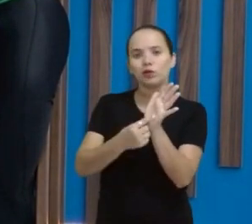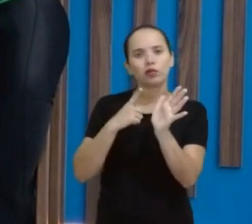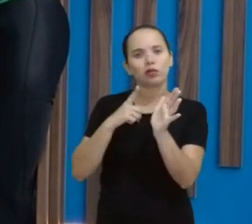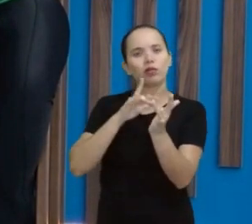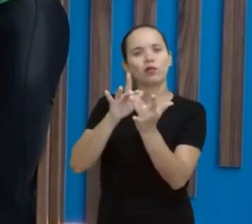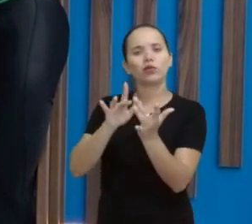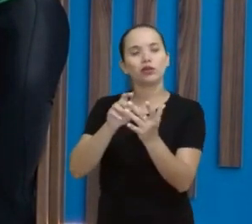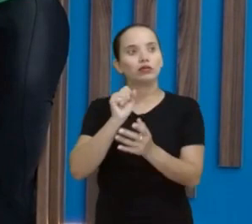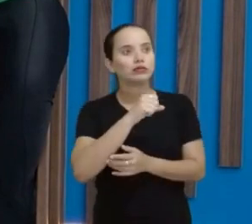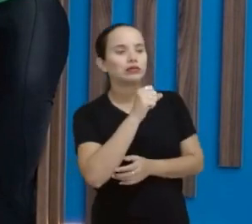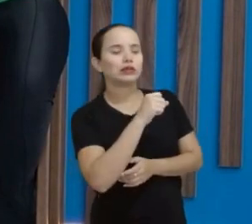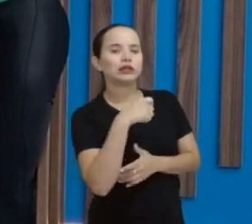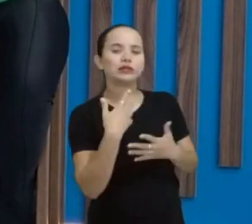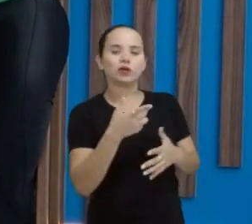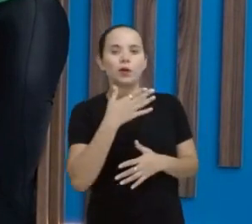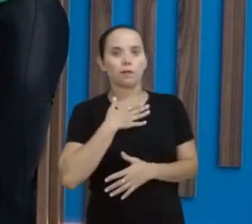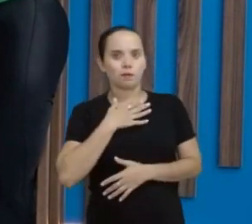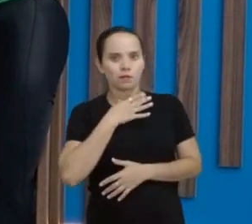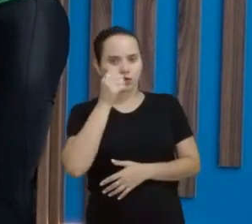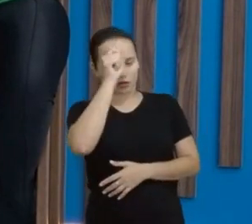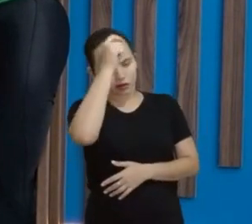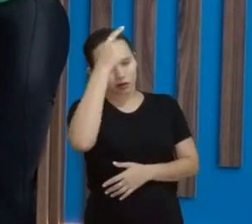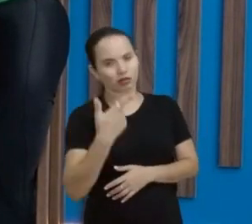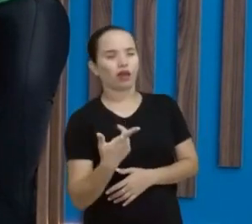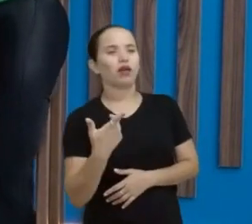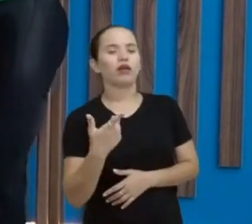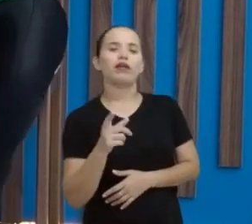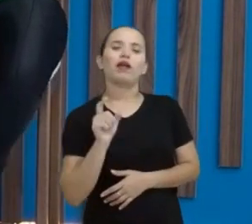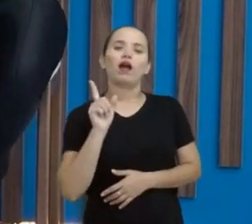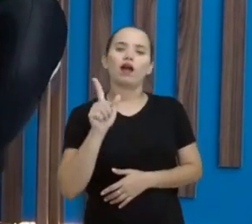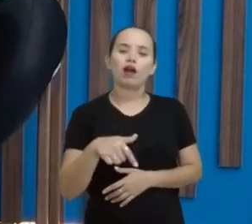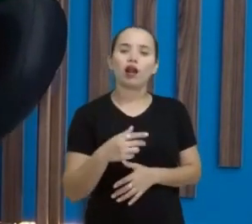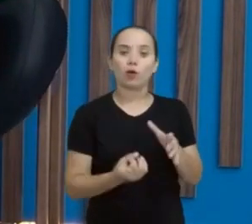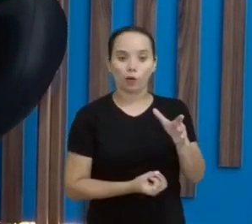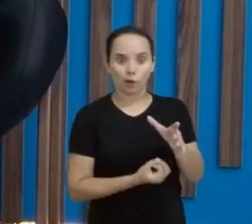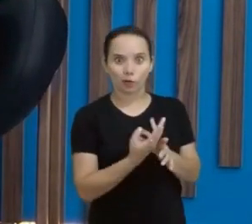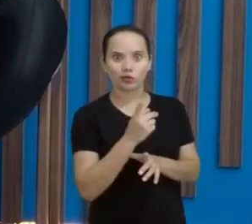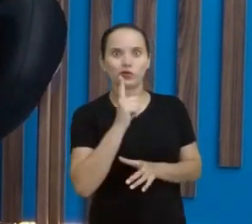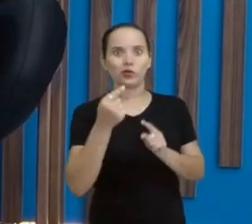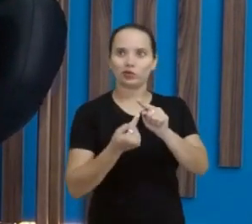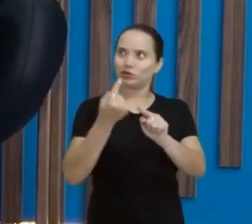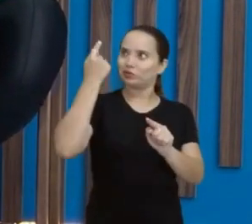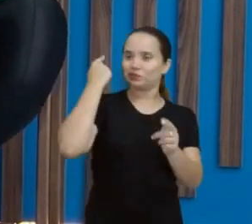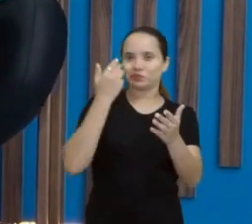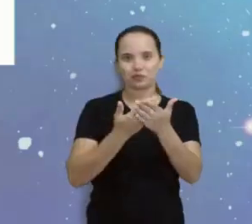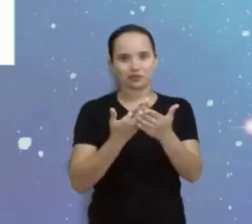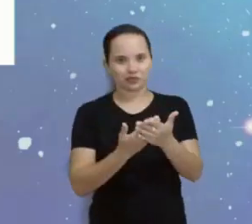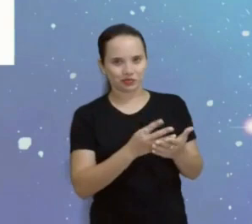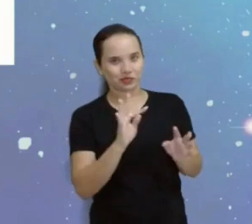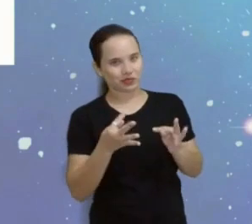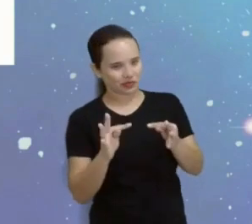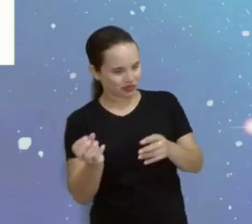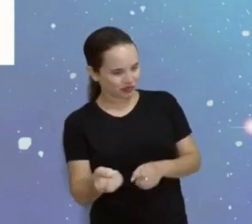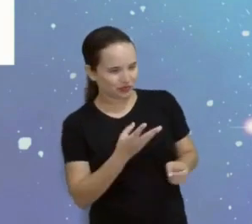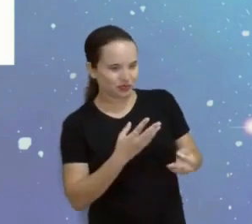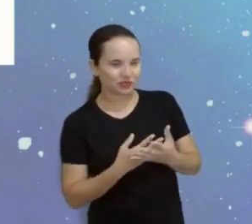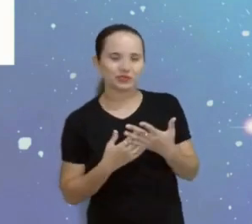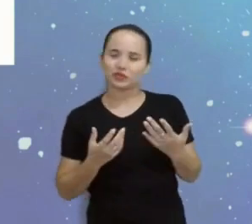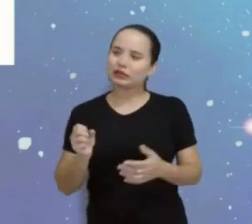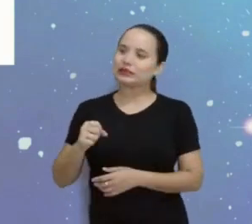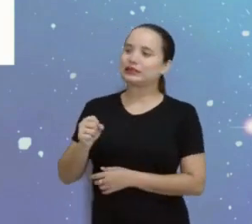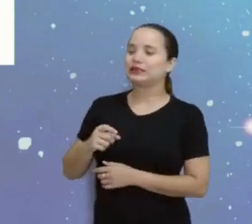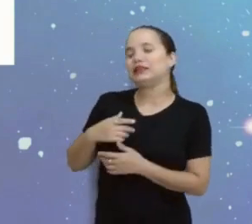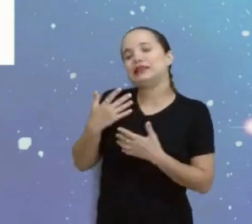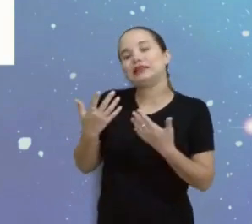ó. E qualquer coisa fala com o tutor. Exatamente. Né? E minha ideia surgiu lá das aulas de tecnologia e inovação, ó, tá vendo? Pois é, quem sabe